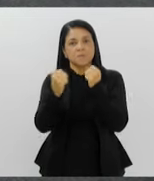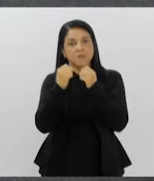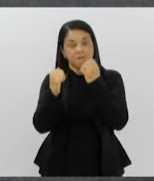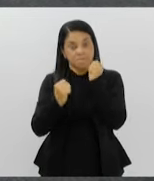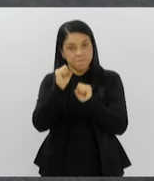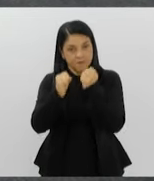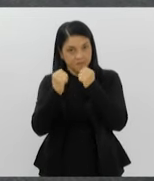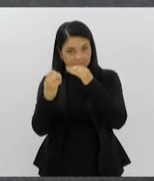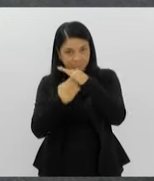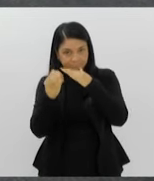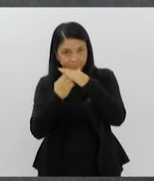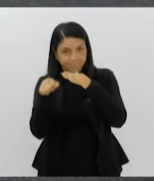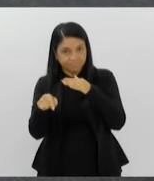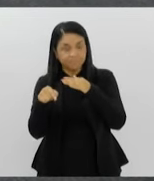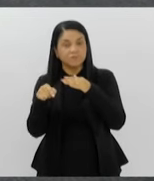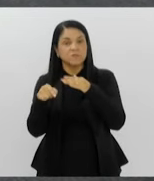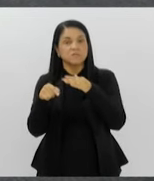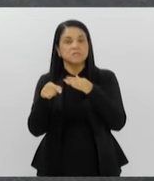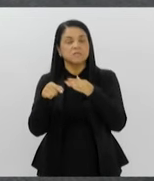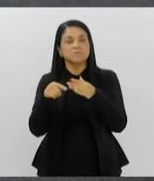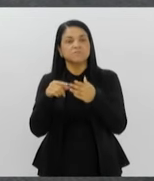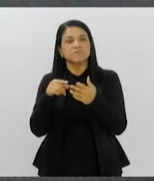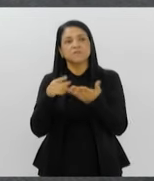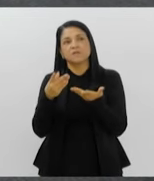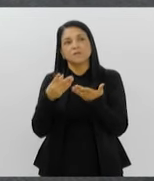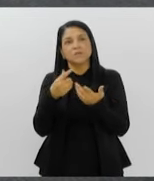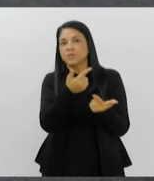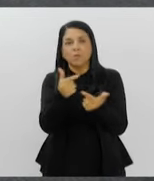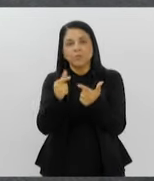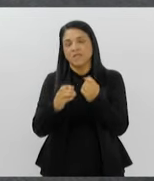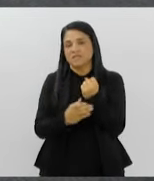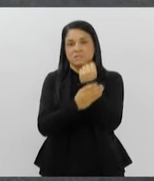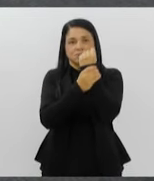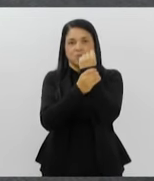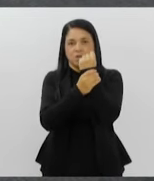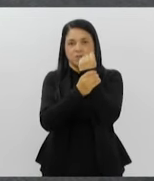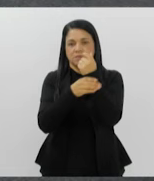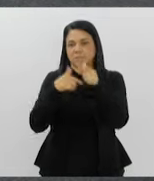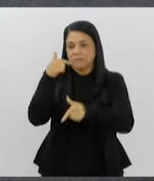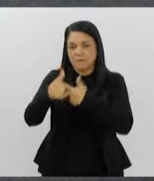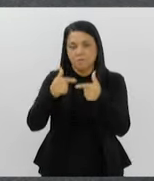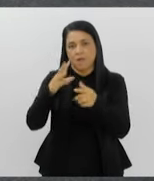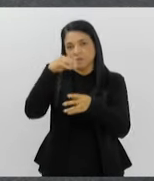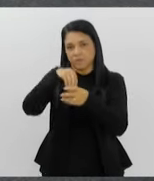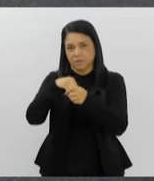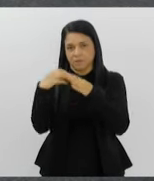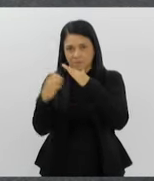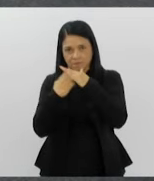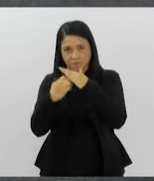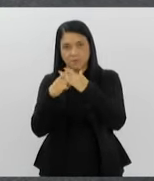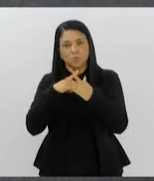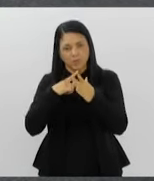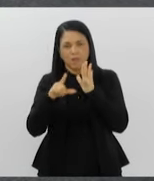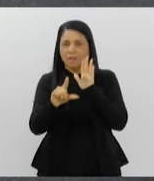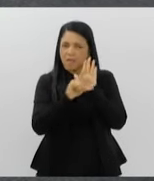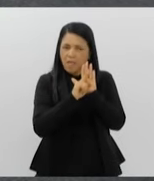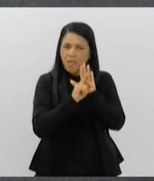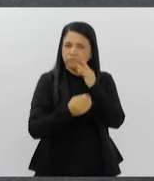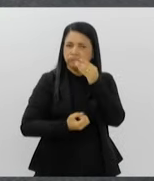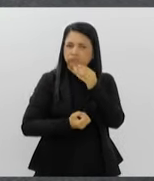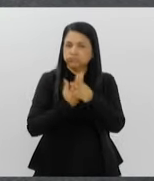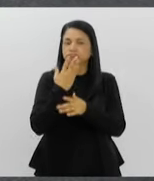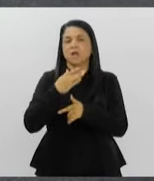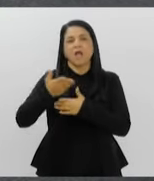saúde e à segurança do trabalhador. Eu tenho leis antigas, uma sobre a saúde do trabalhador e algumas